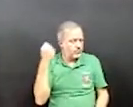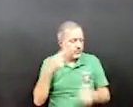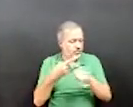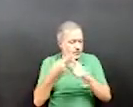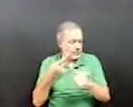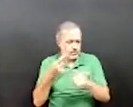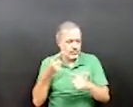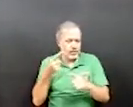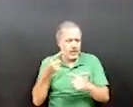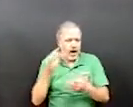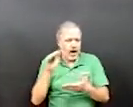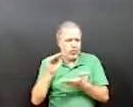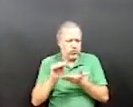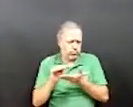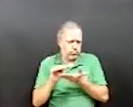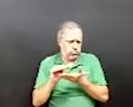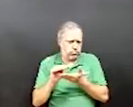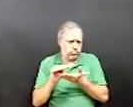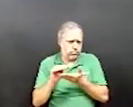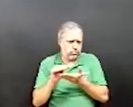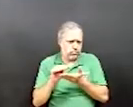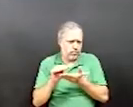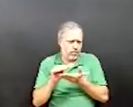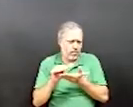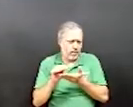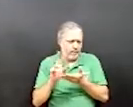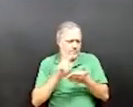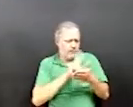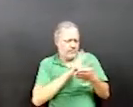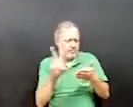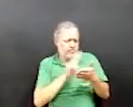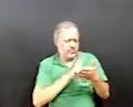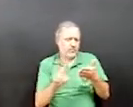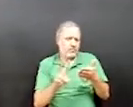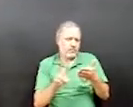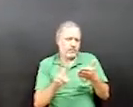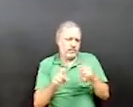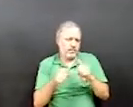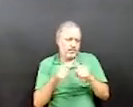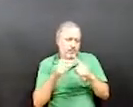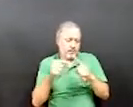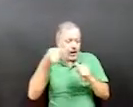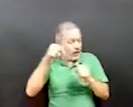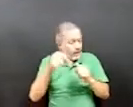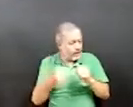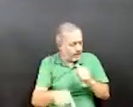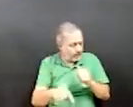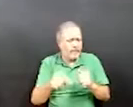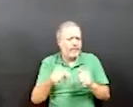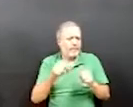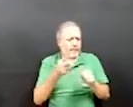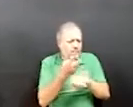Mas não dá para ser raso. As pessoas dizem que gostam de ler porque leem as duas primeiras linhas de alguma coisa e acham que entenderam tudo. Se aprofunde, tenha conteúdo,